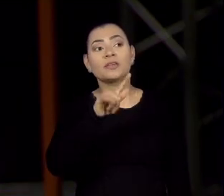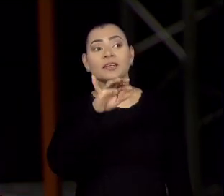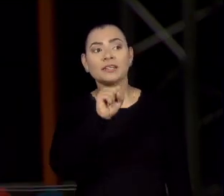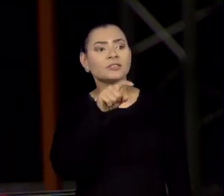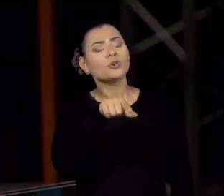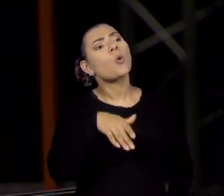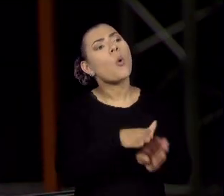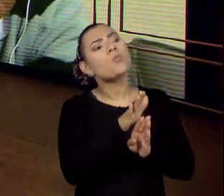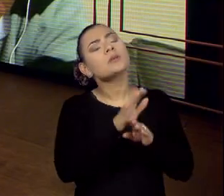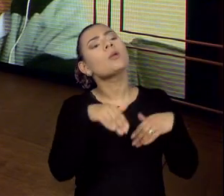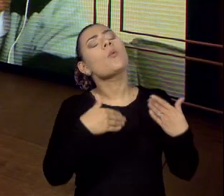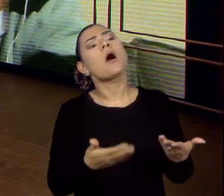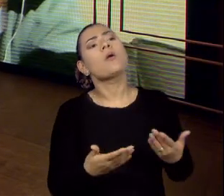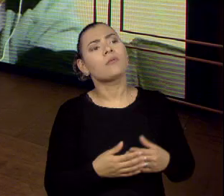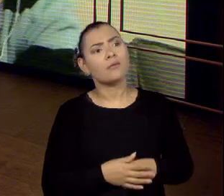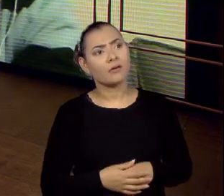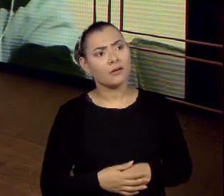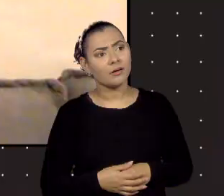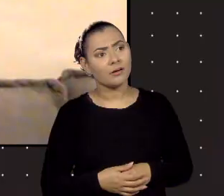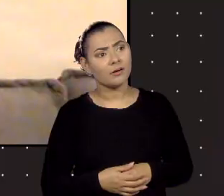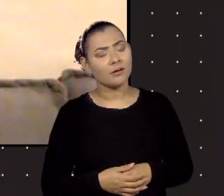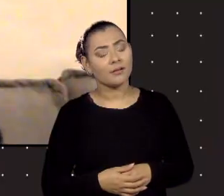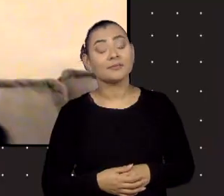Que conselho que ele te deu?